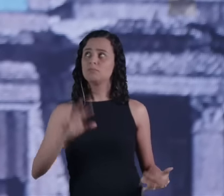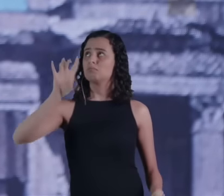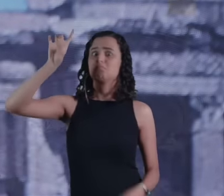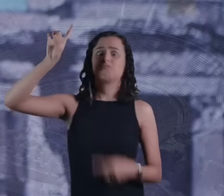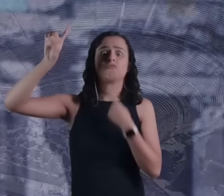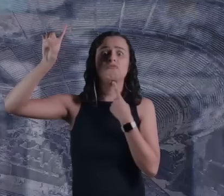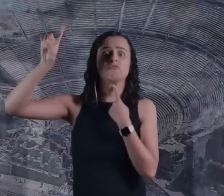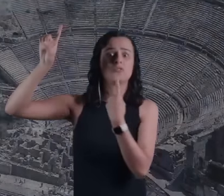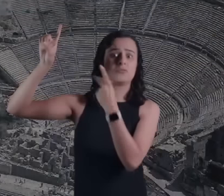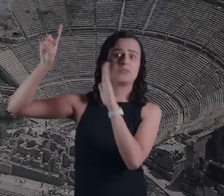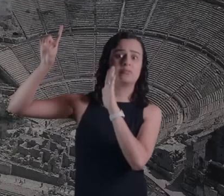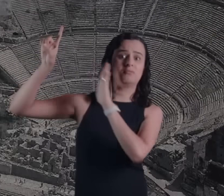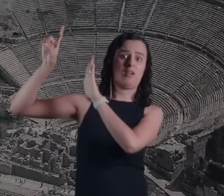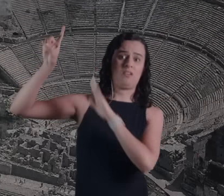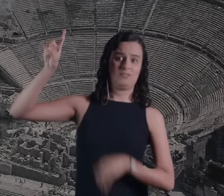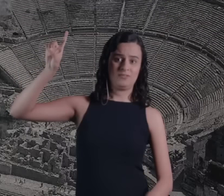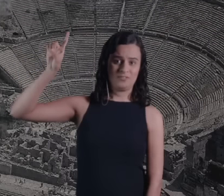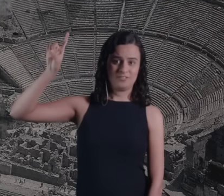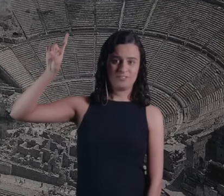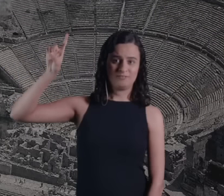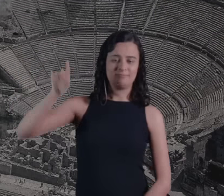Deus.